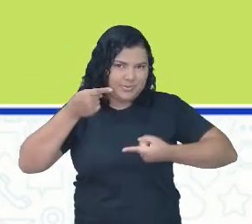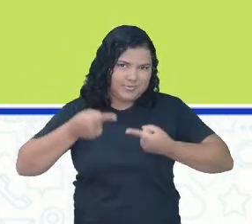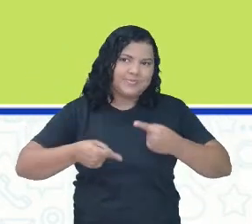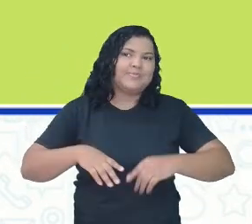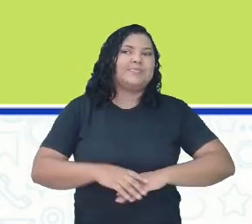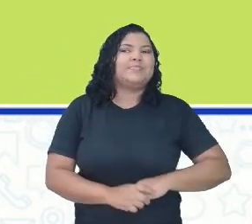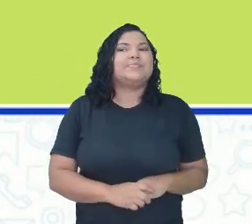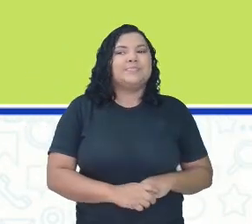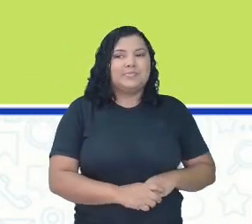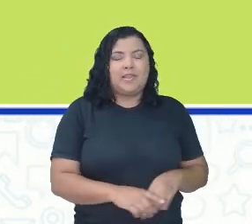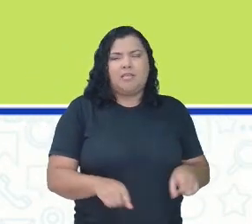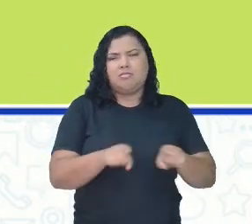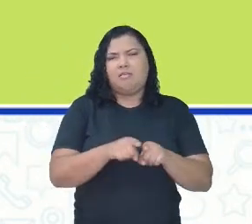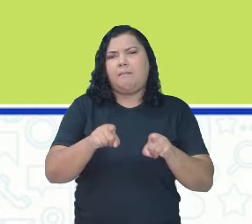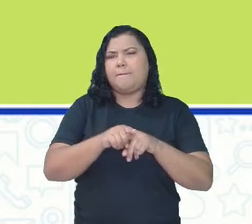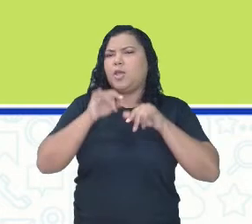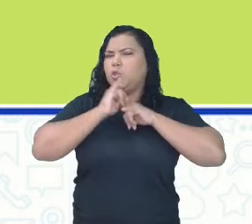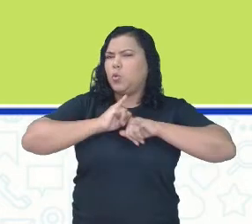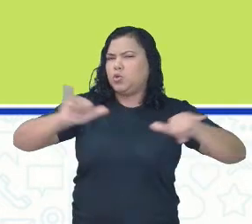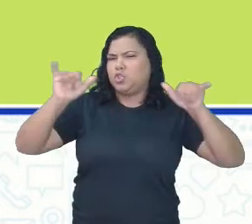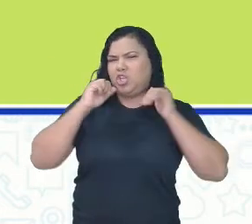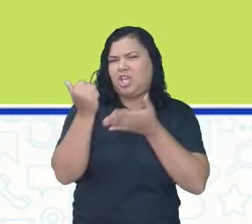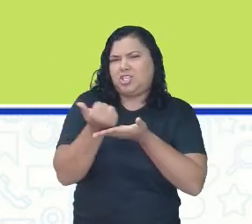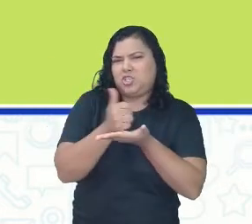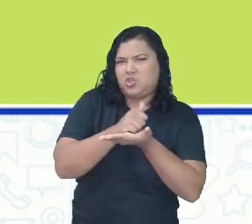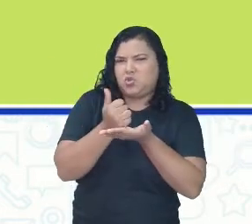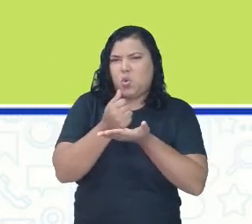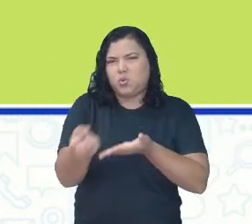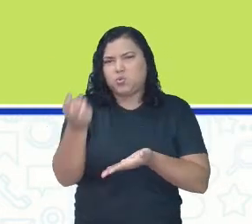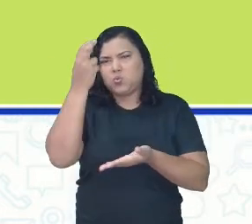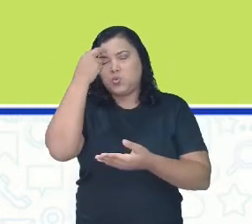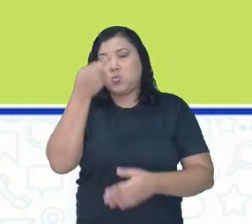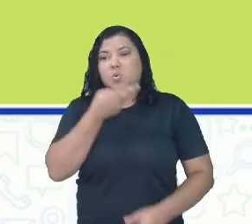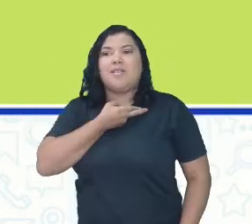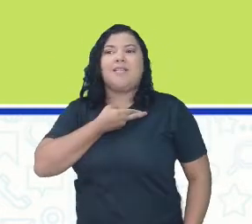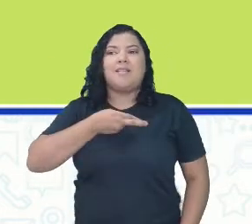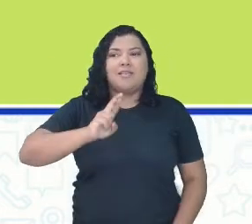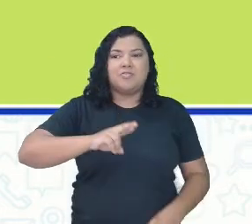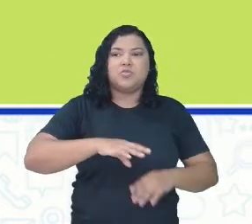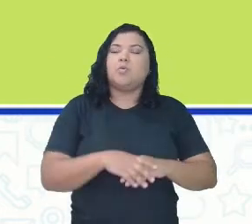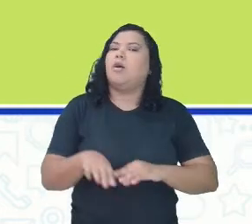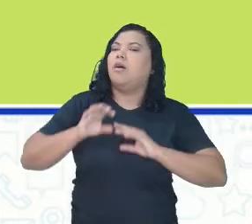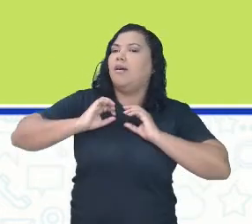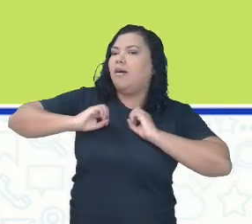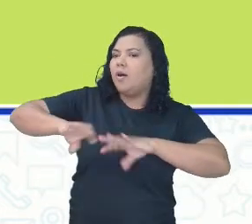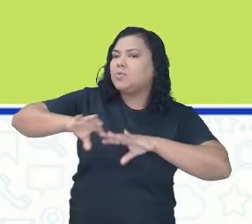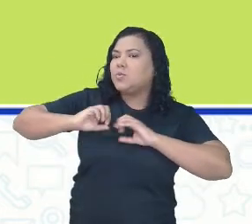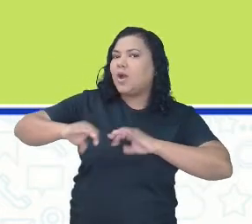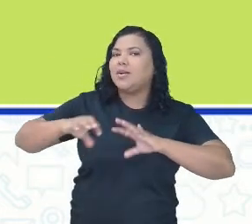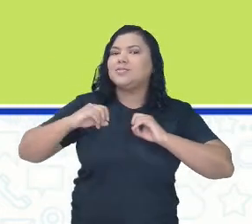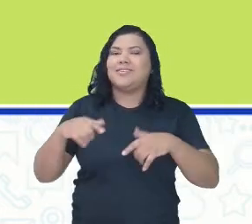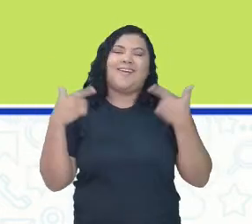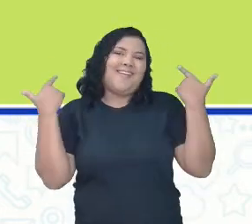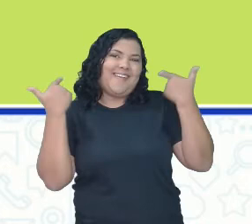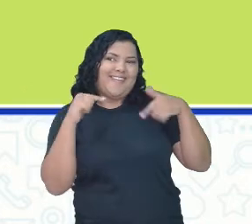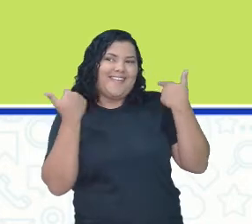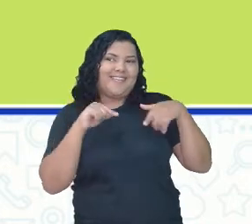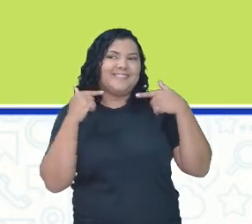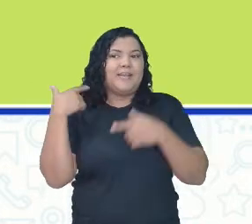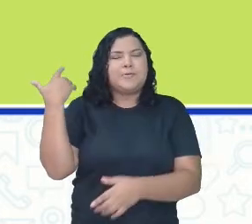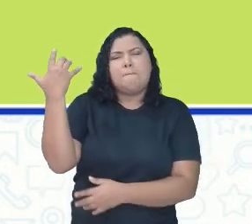políticas, notícias, games, culturais, religiosos, educacionais,